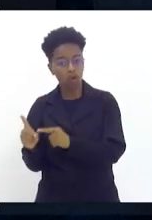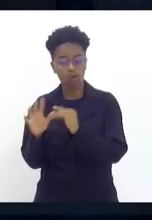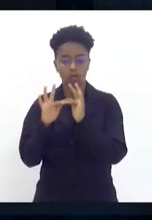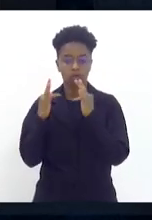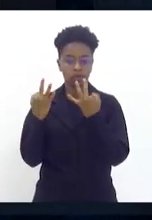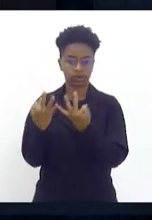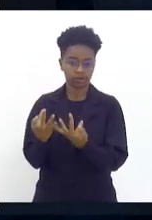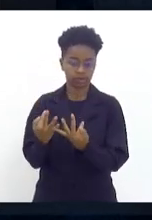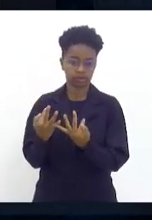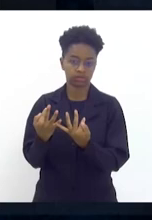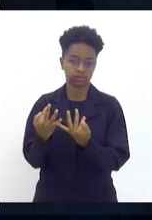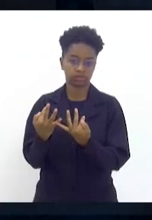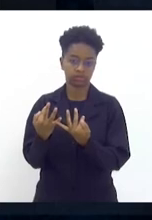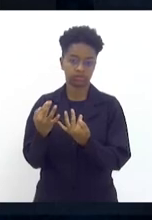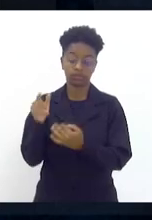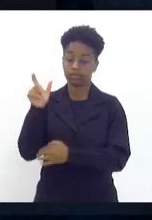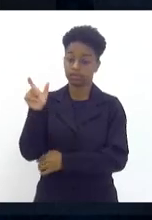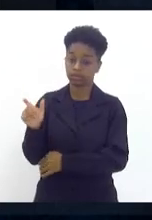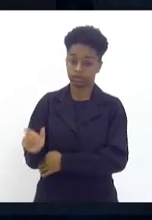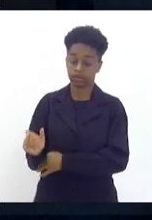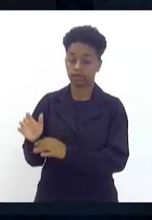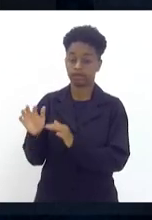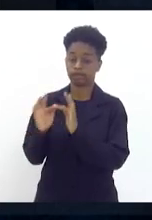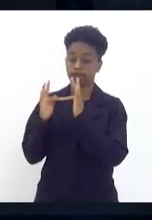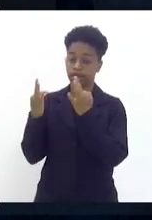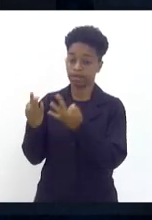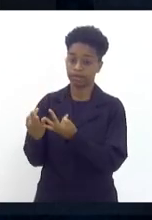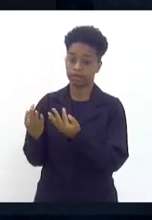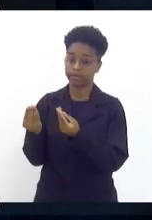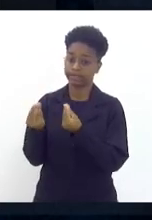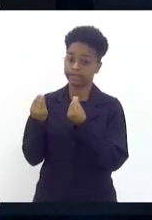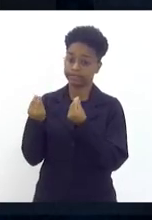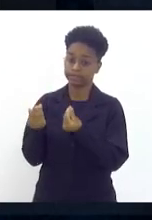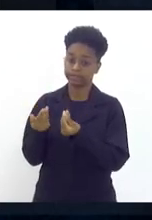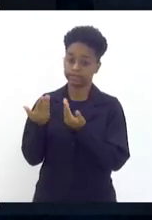né, ela está sendo ali...